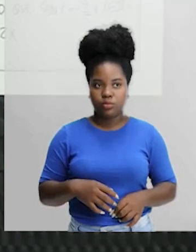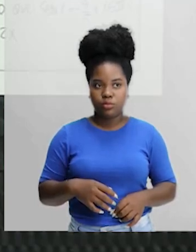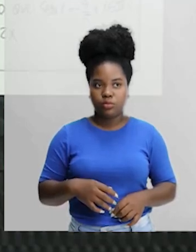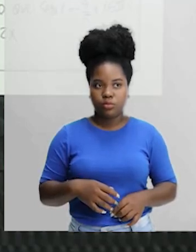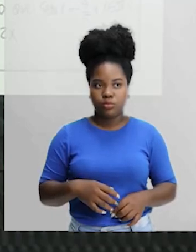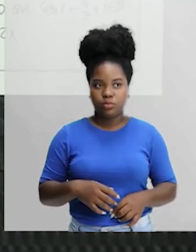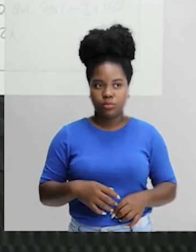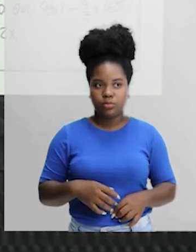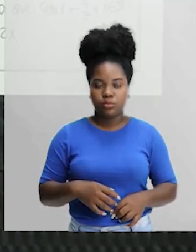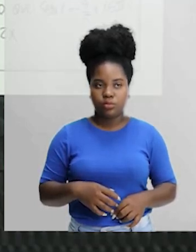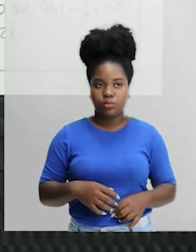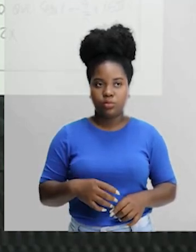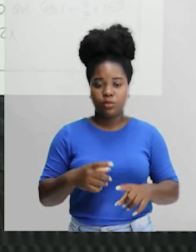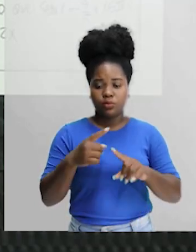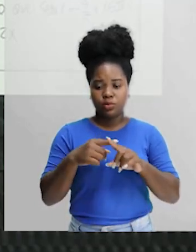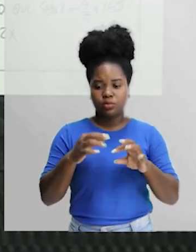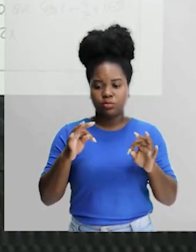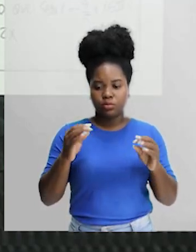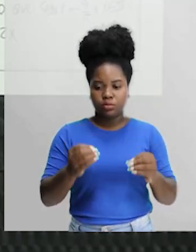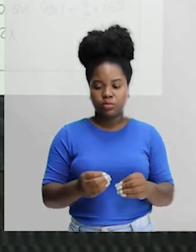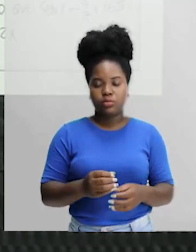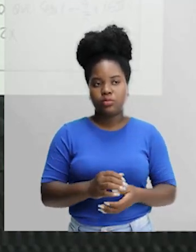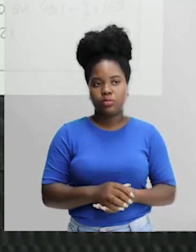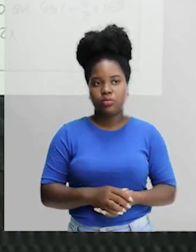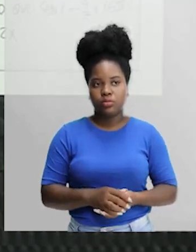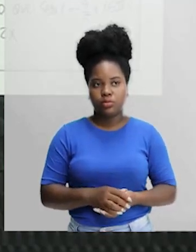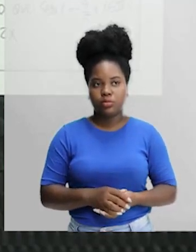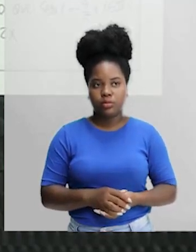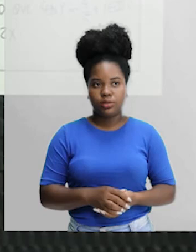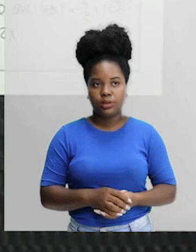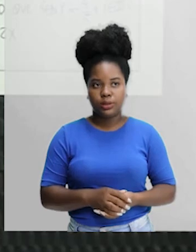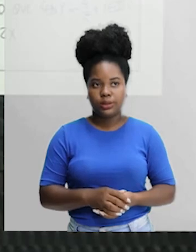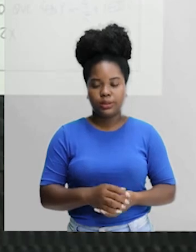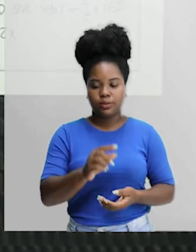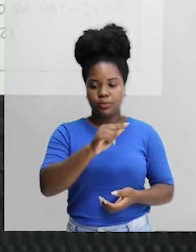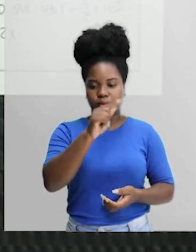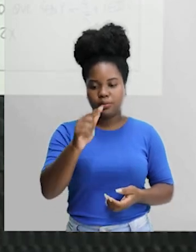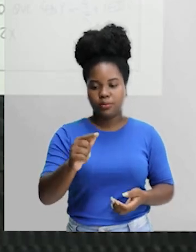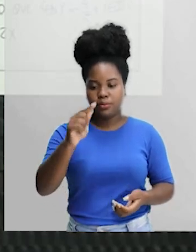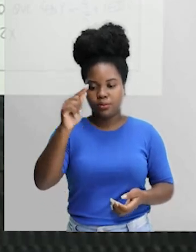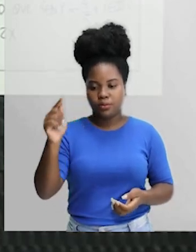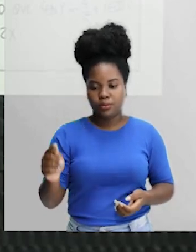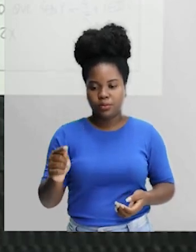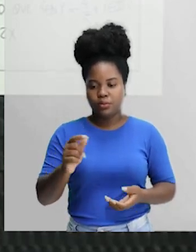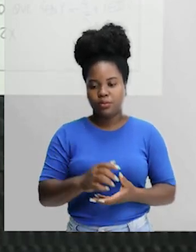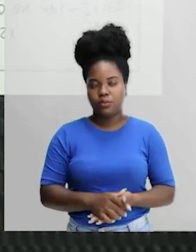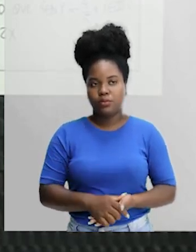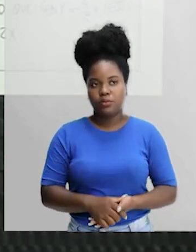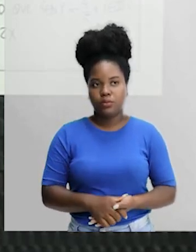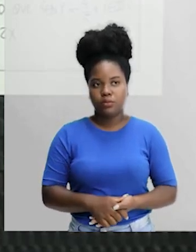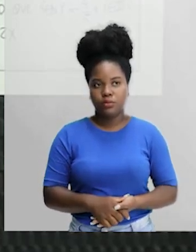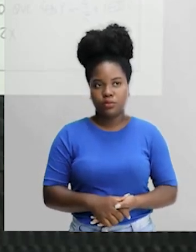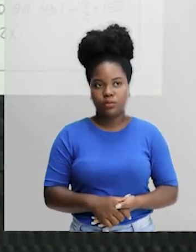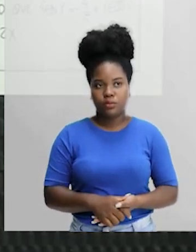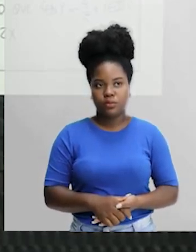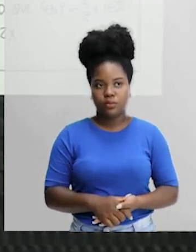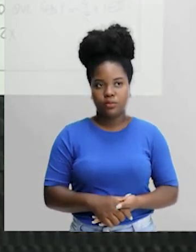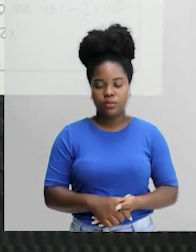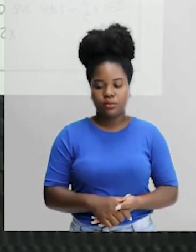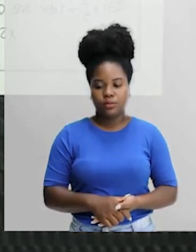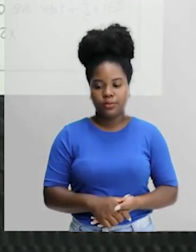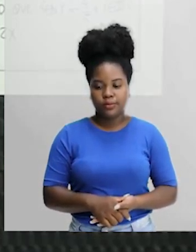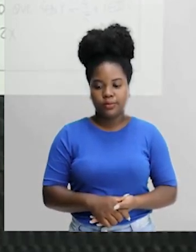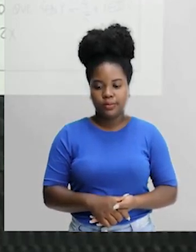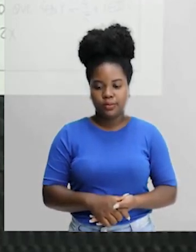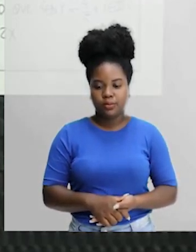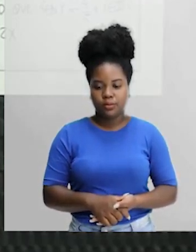Tá? E aí você multiplica, né, numerador com numerador, né, denominador com denominador.